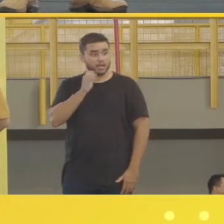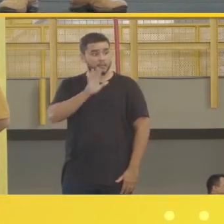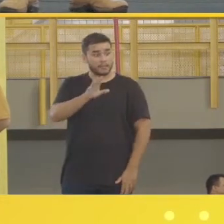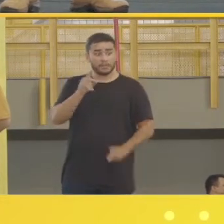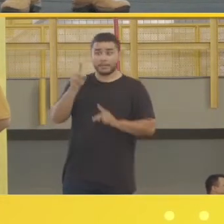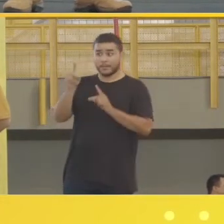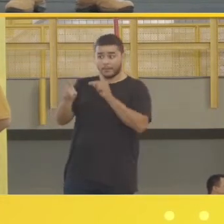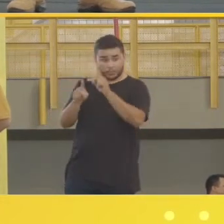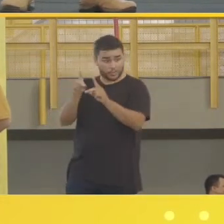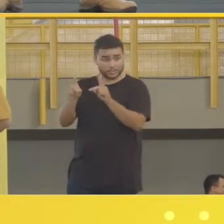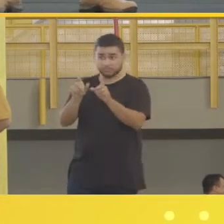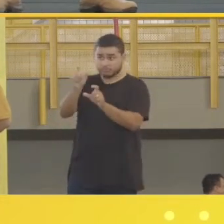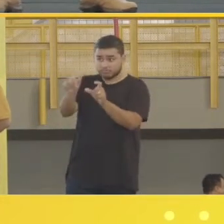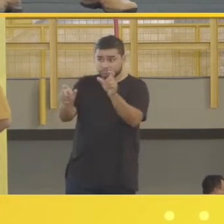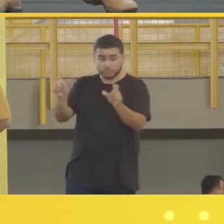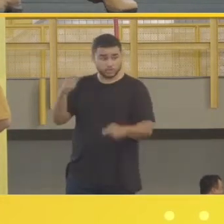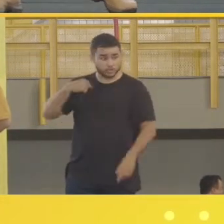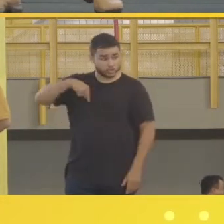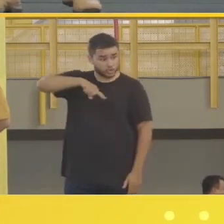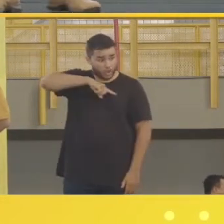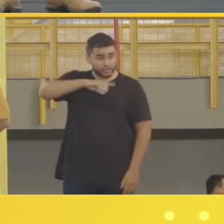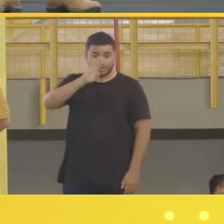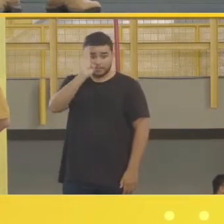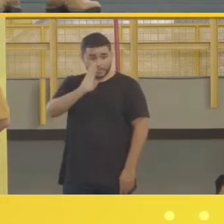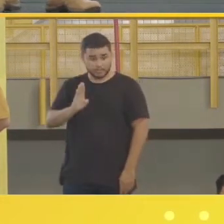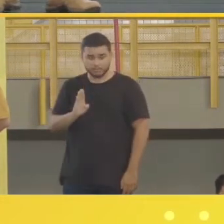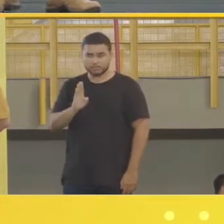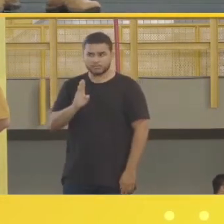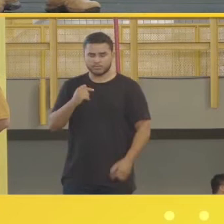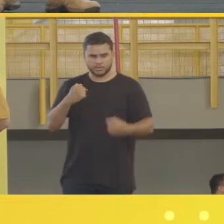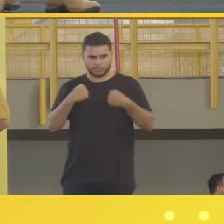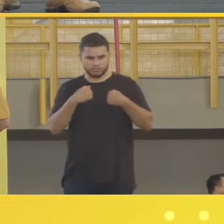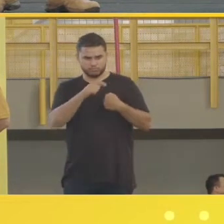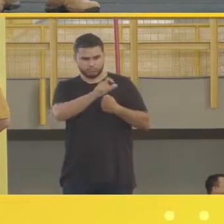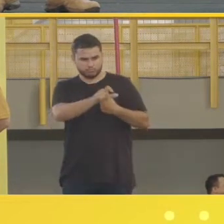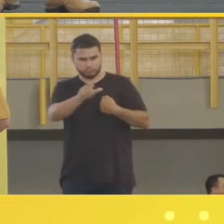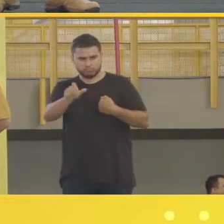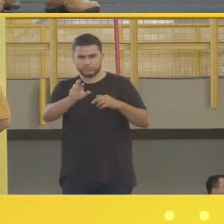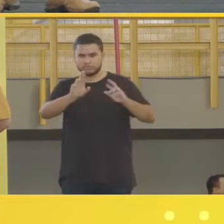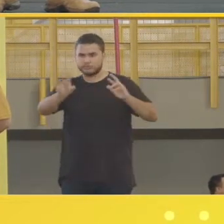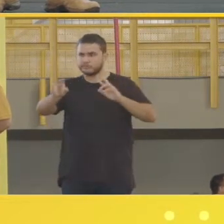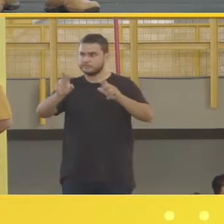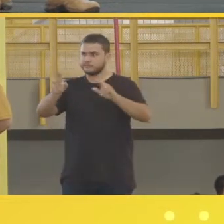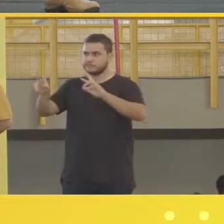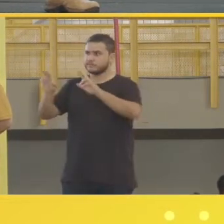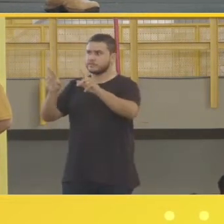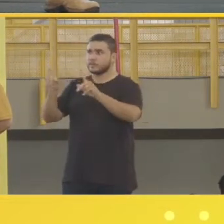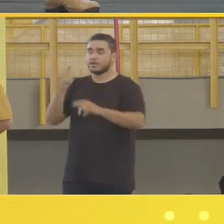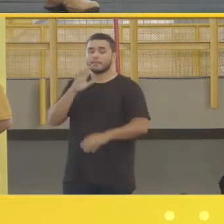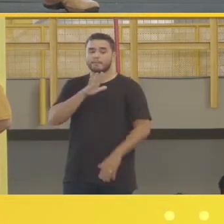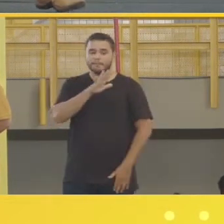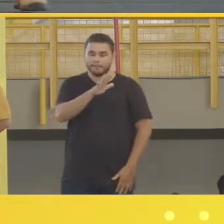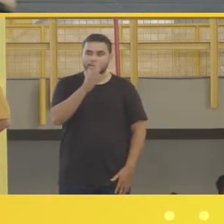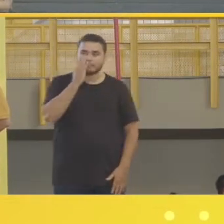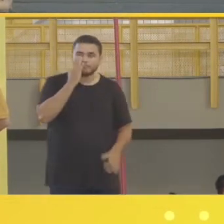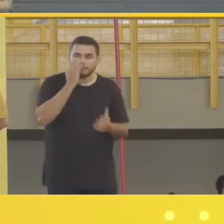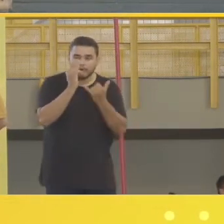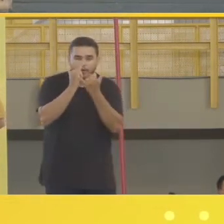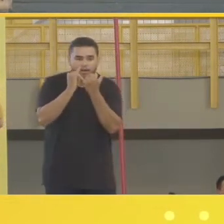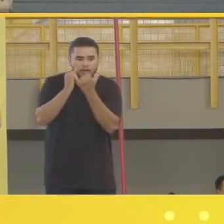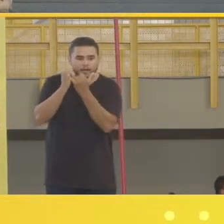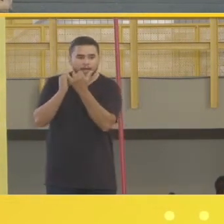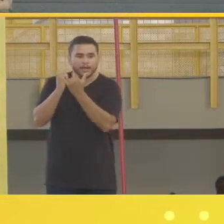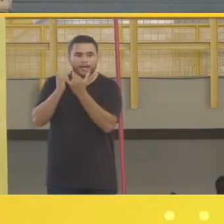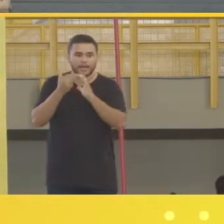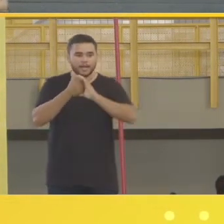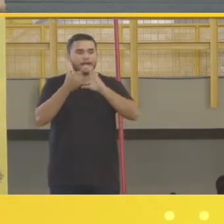mais diferentes que nós sejamos uns dos outros, é possível identificarmos um